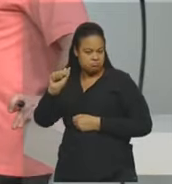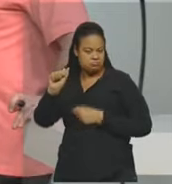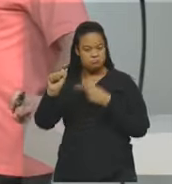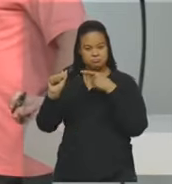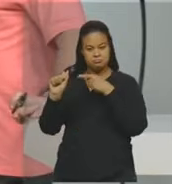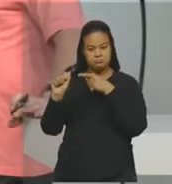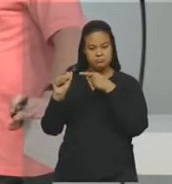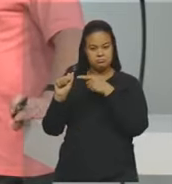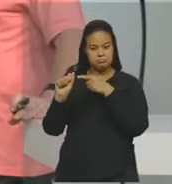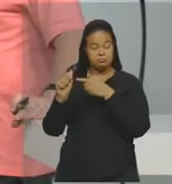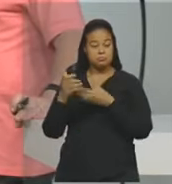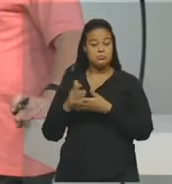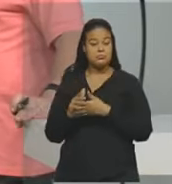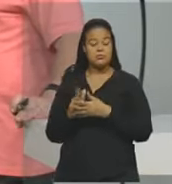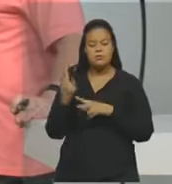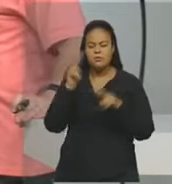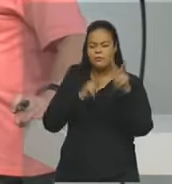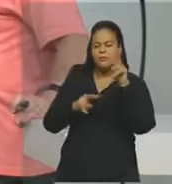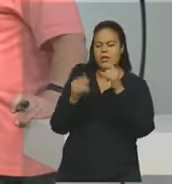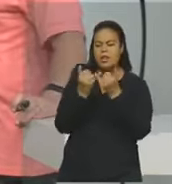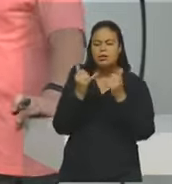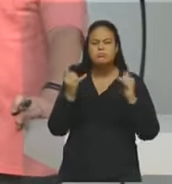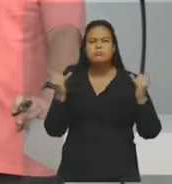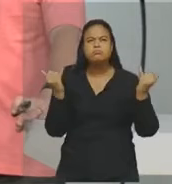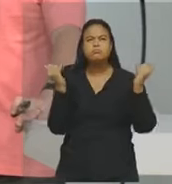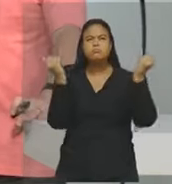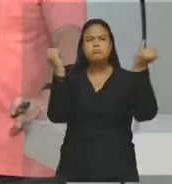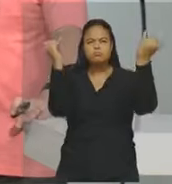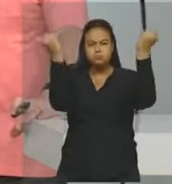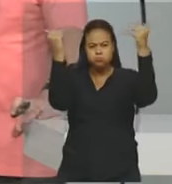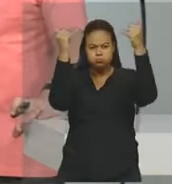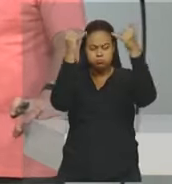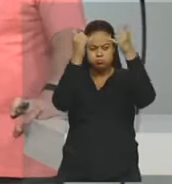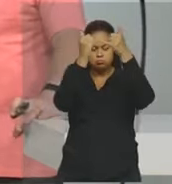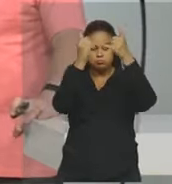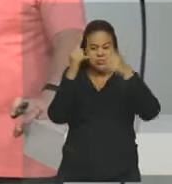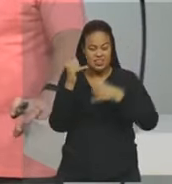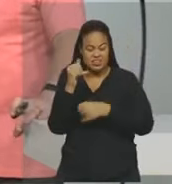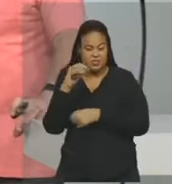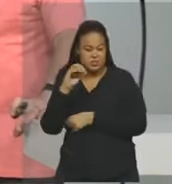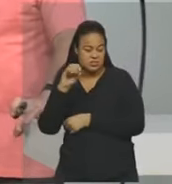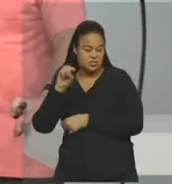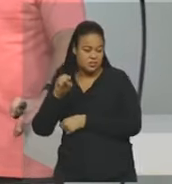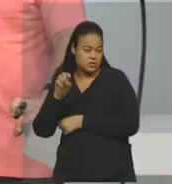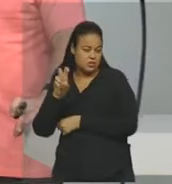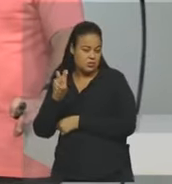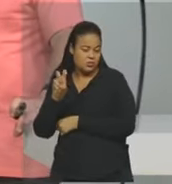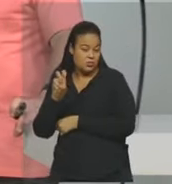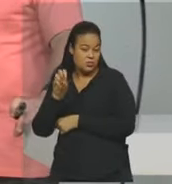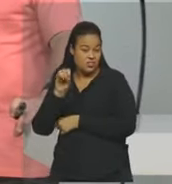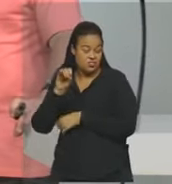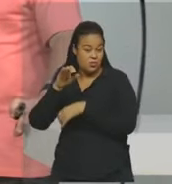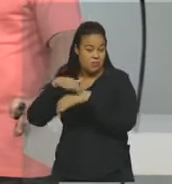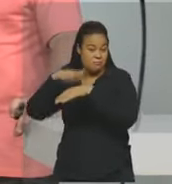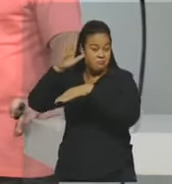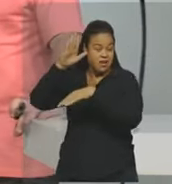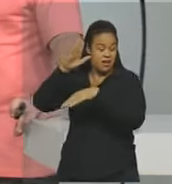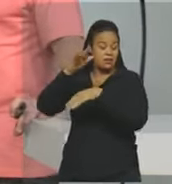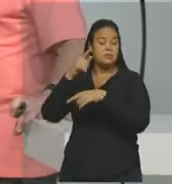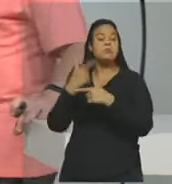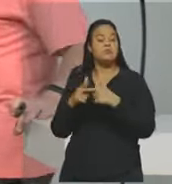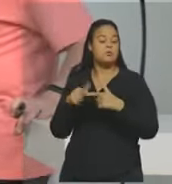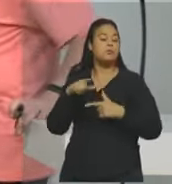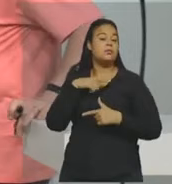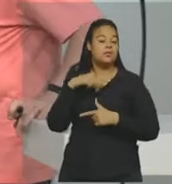hora que eu for analisar as correntes, se o valor da corrente for menor que 0,5 amperes, tudo ok, a lâmpada funciona. Se for acima, aí temos